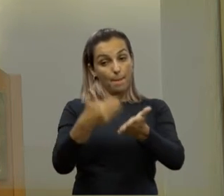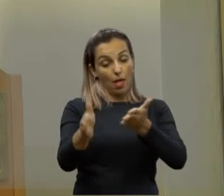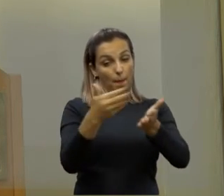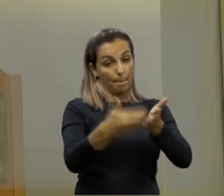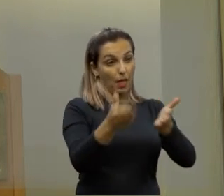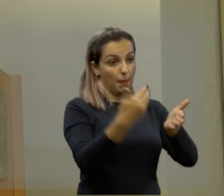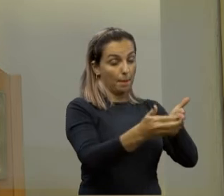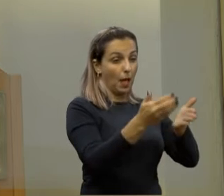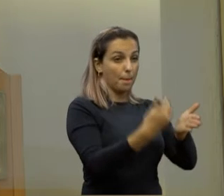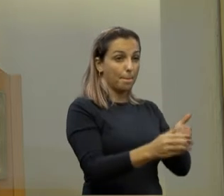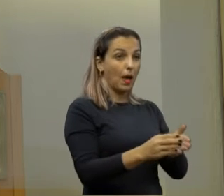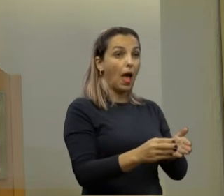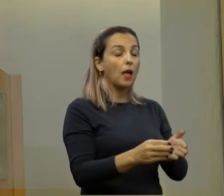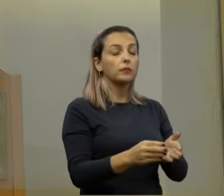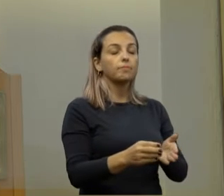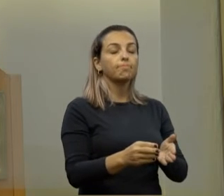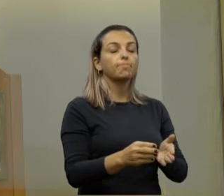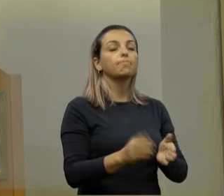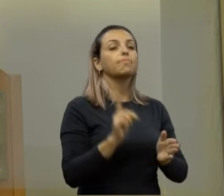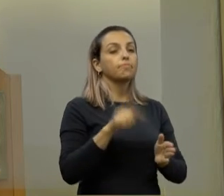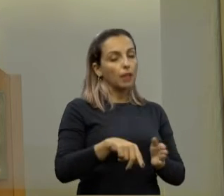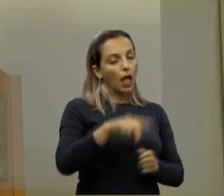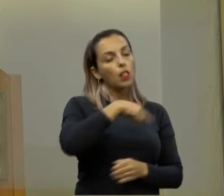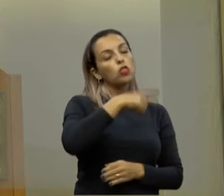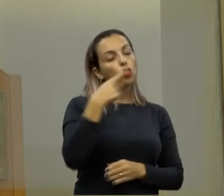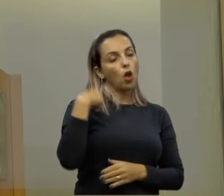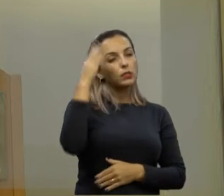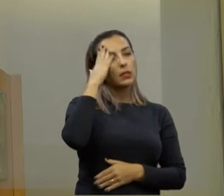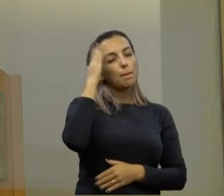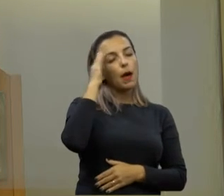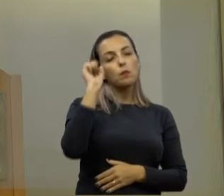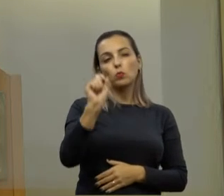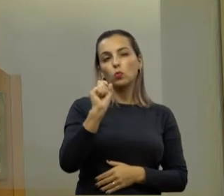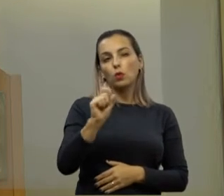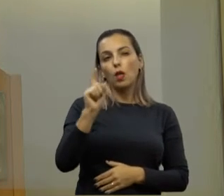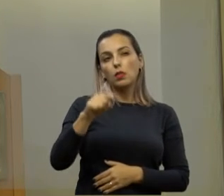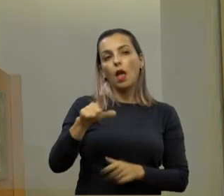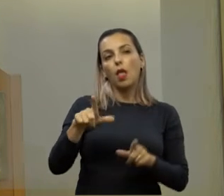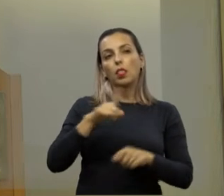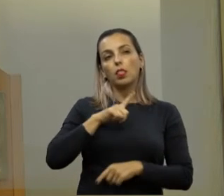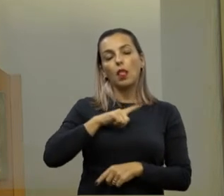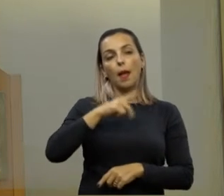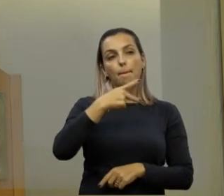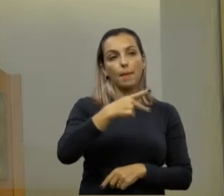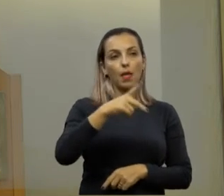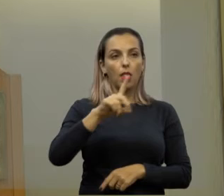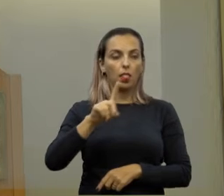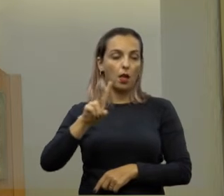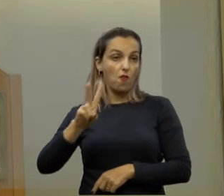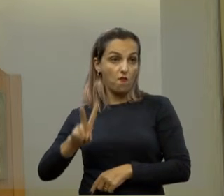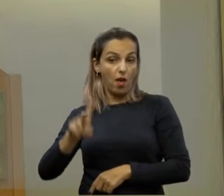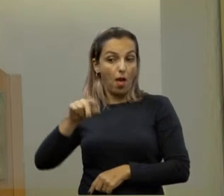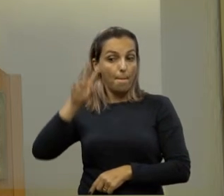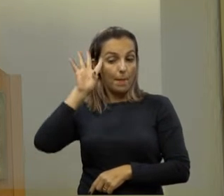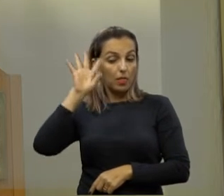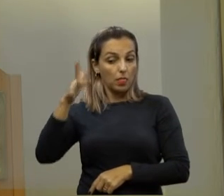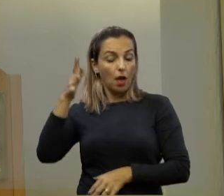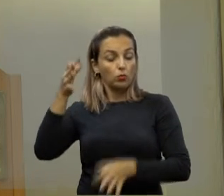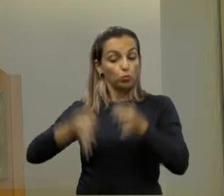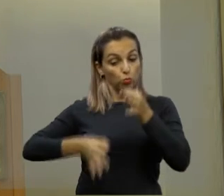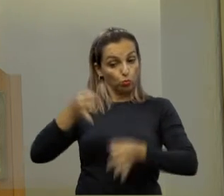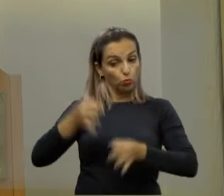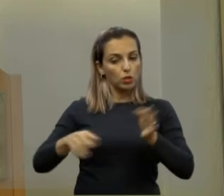e sem aviso todos nós compreendemos aqui nessa casa que houve ali o pdv que foi um ajuste uma decisão judicial